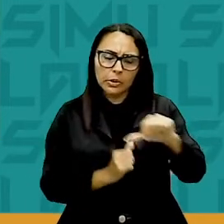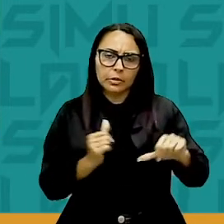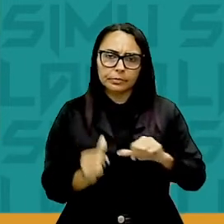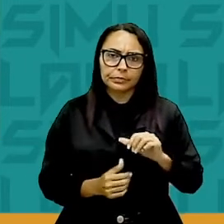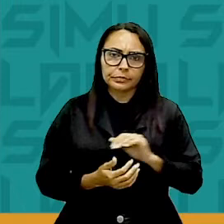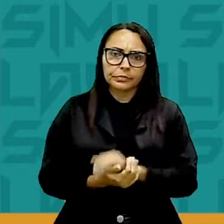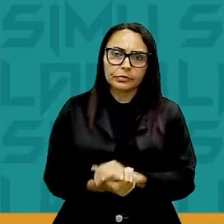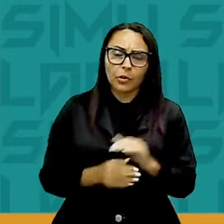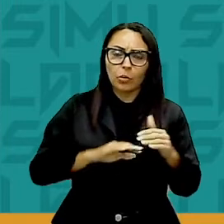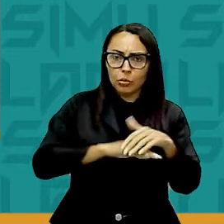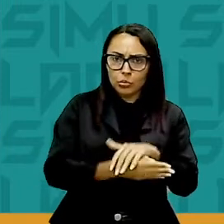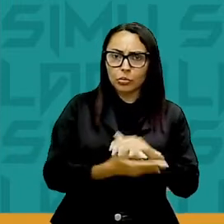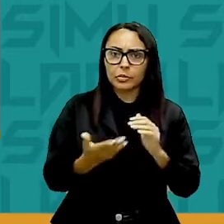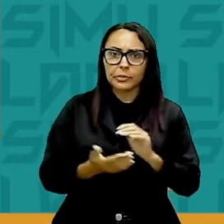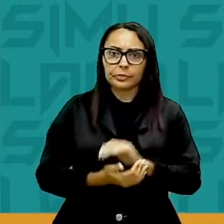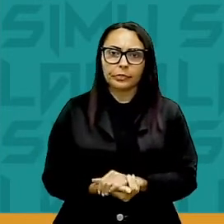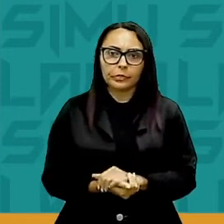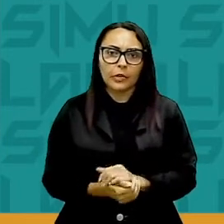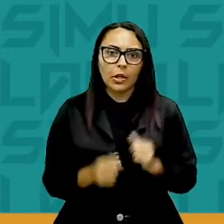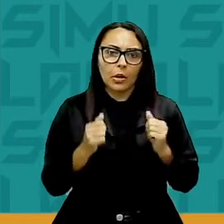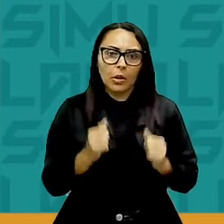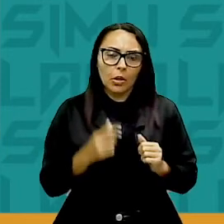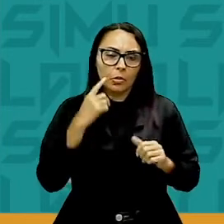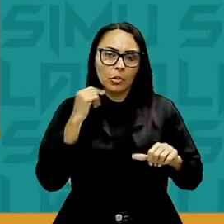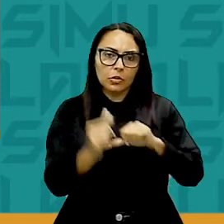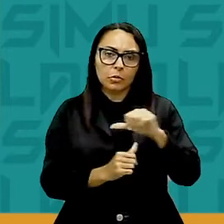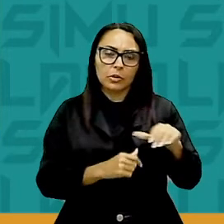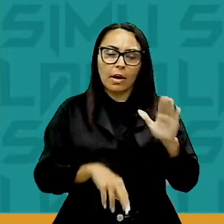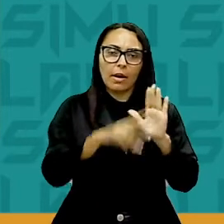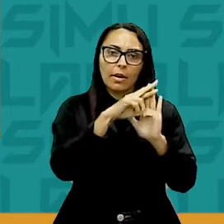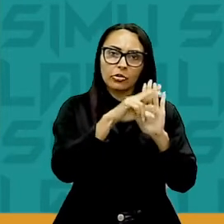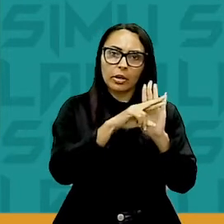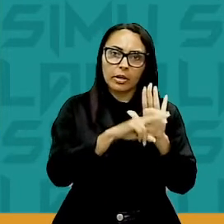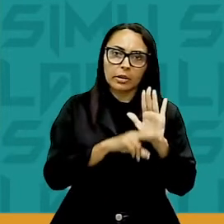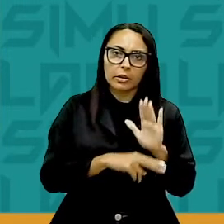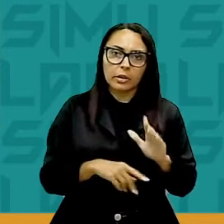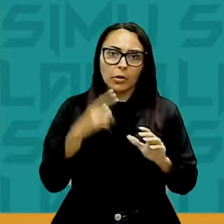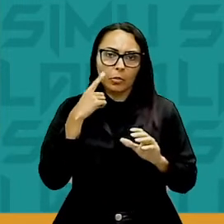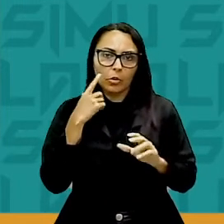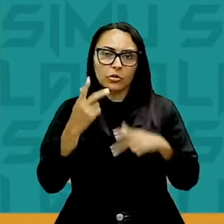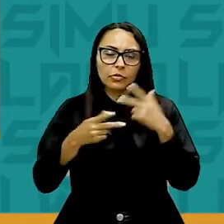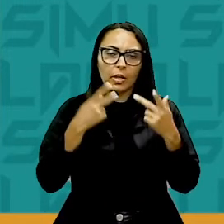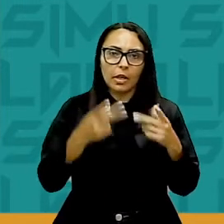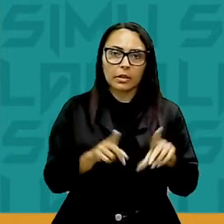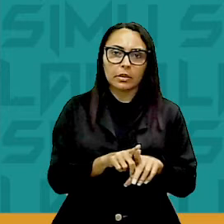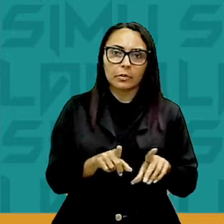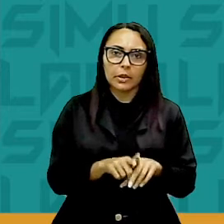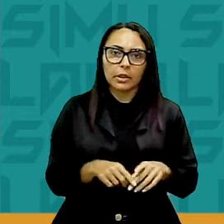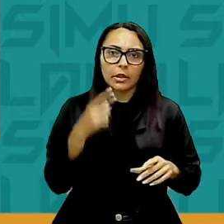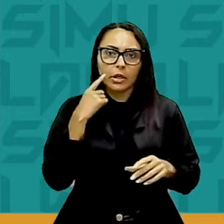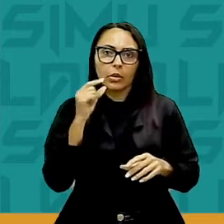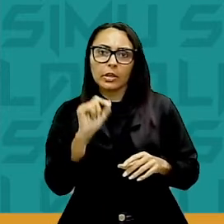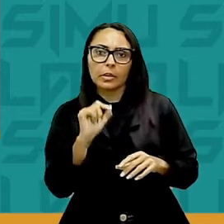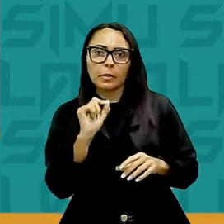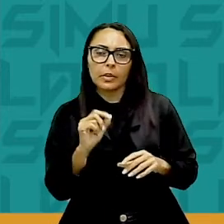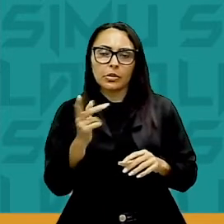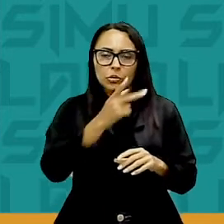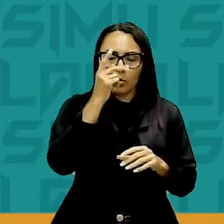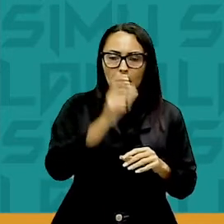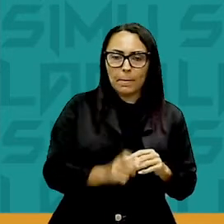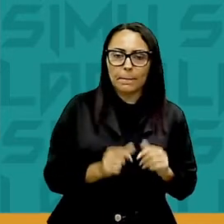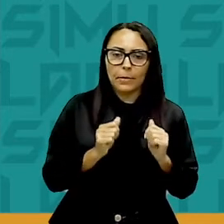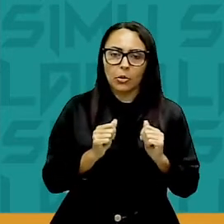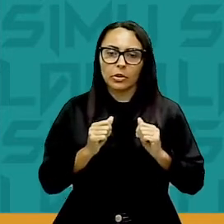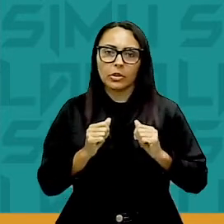os costumes, eu posso alterar as regras, eu posso dizer o que é que aquela pessoa pode